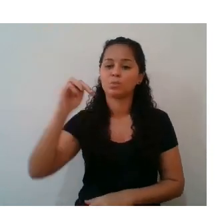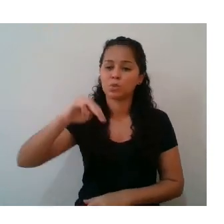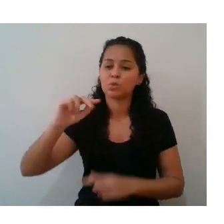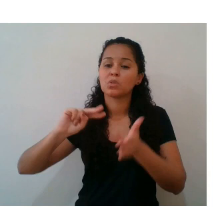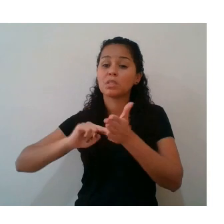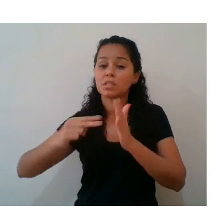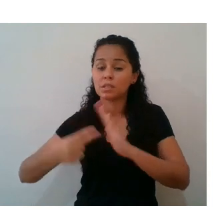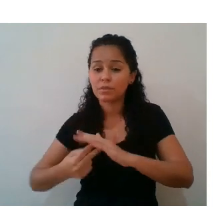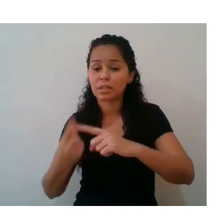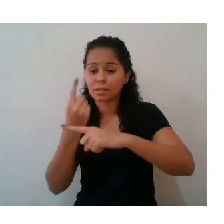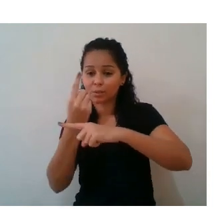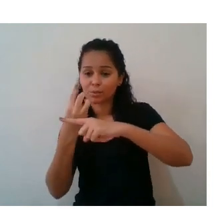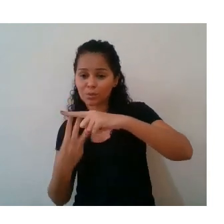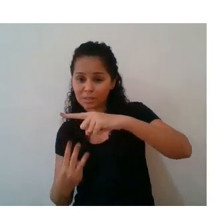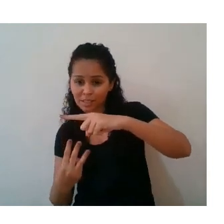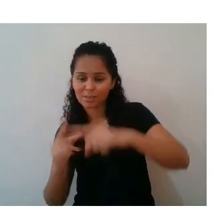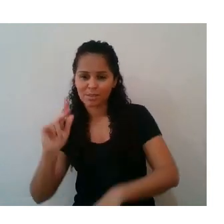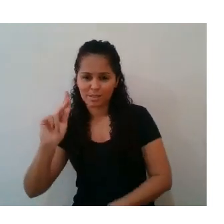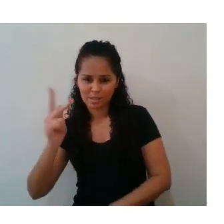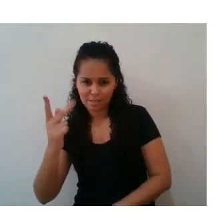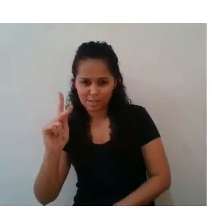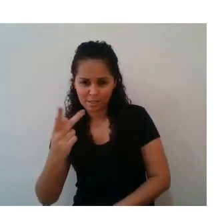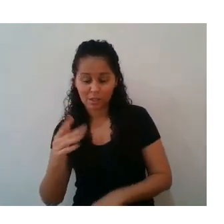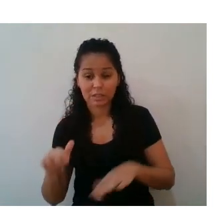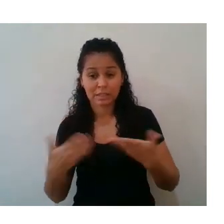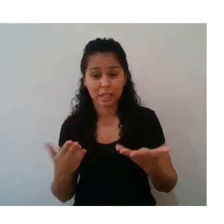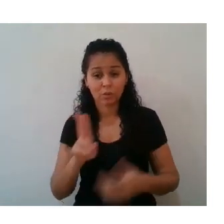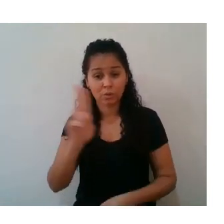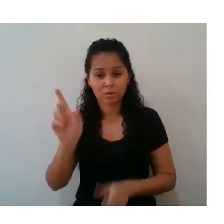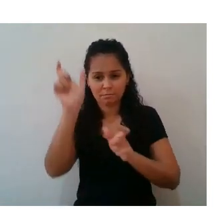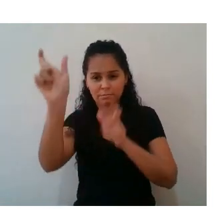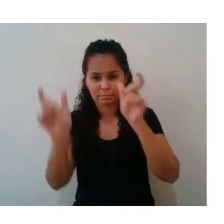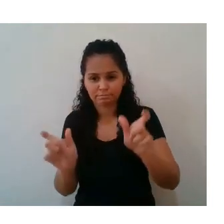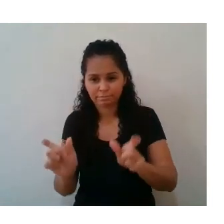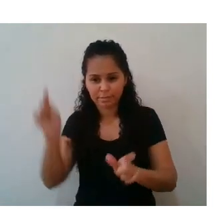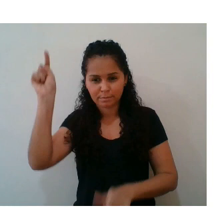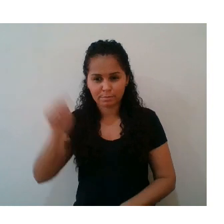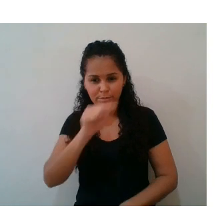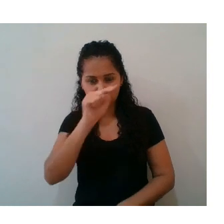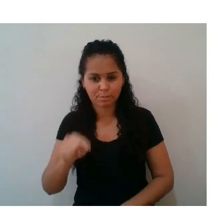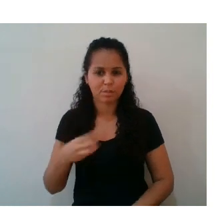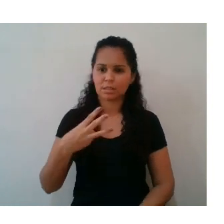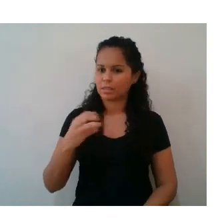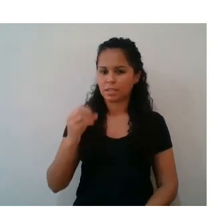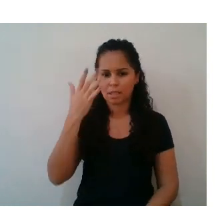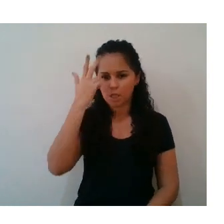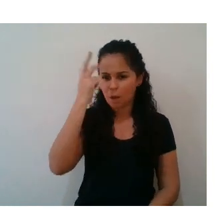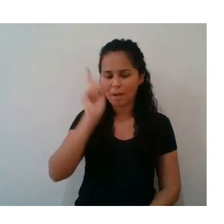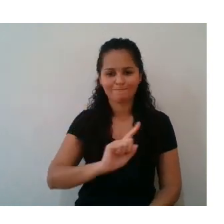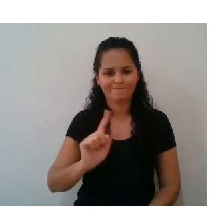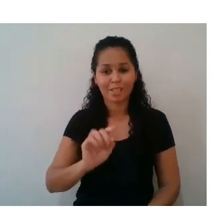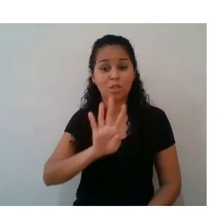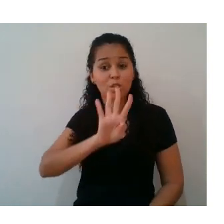E quando a gente faz a conta é para uma semana. Então, na hora de usar a regra de 3, eu não vou fazer aqui 30, como eu costumeiramente faria.